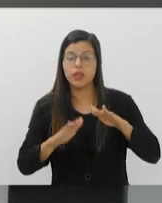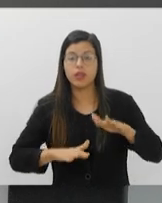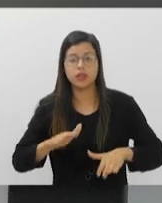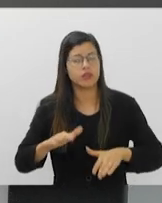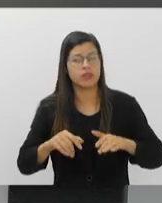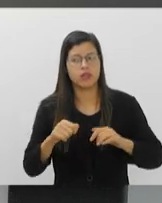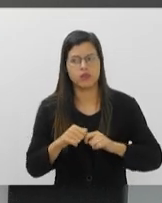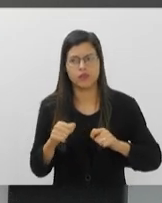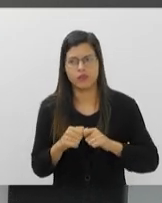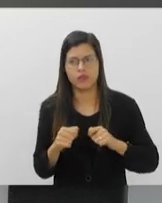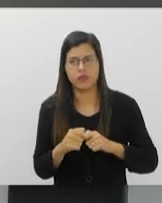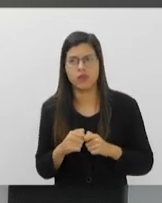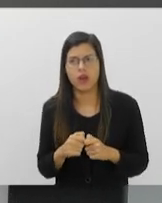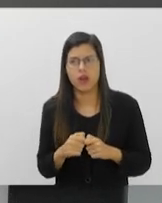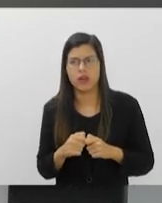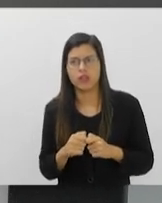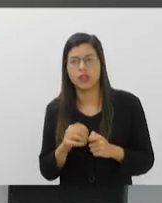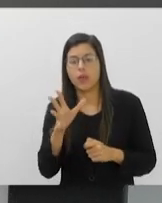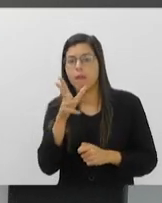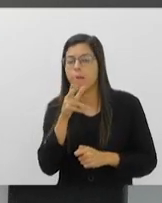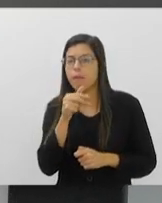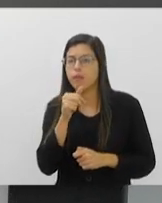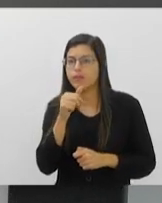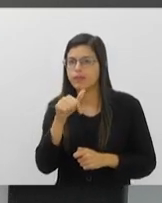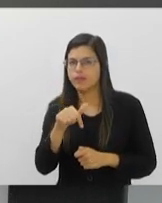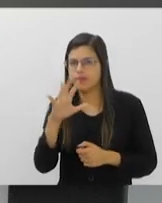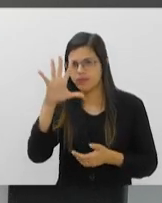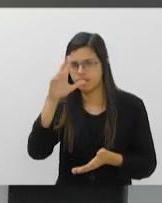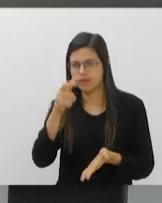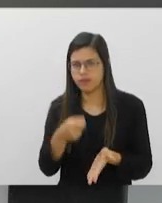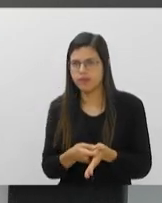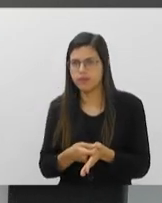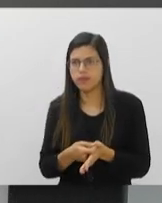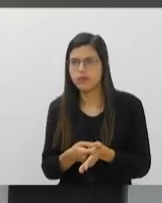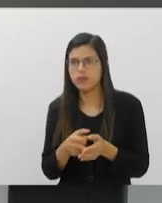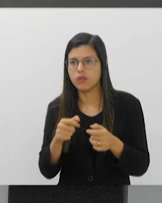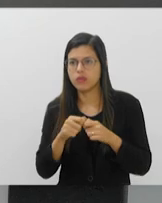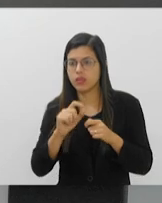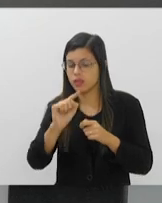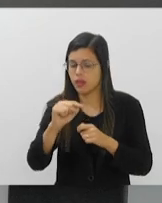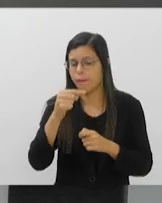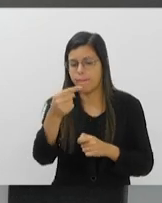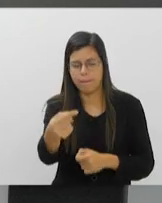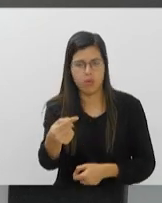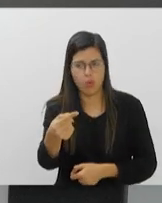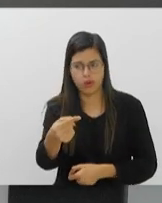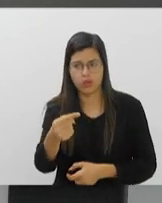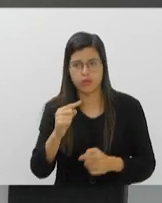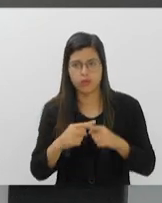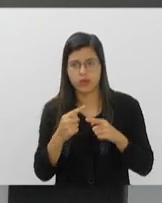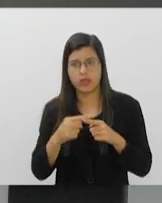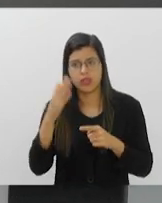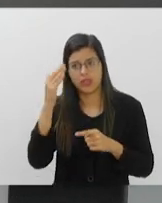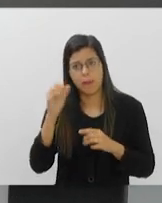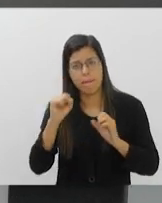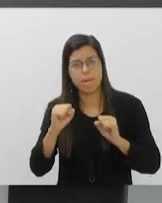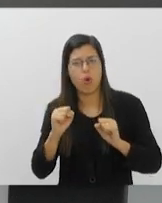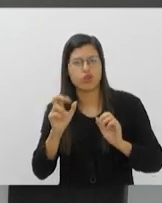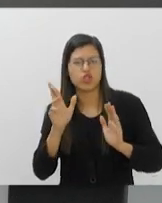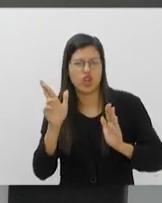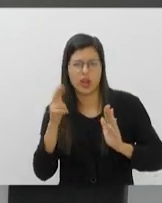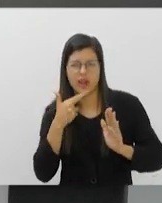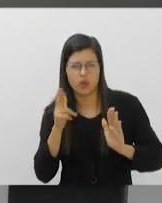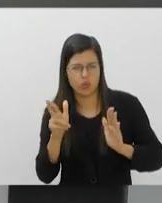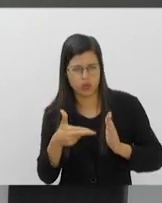gente faz isso PR lata essa decisão para ser cumprida após a preclusão da decisão por quê Porque a gente sabe pode ter recurso em